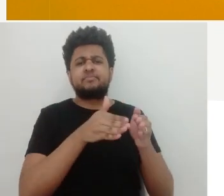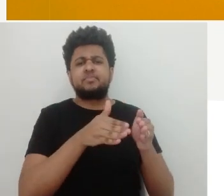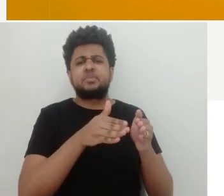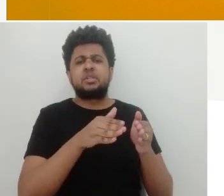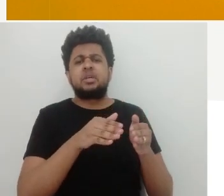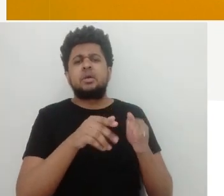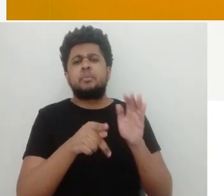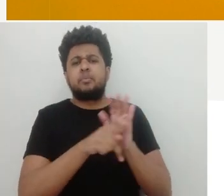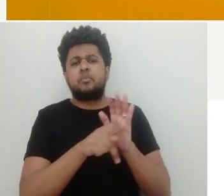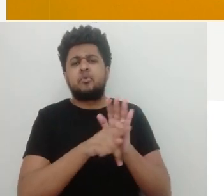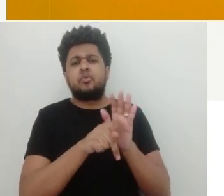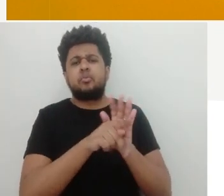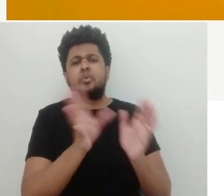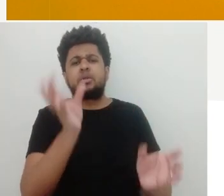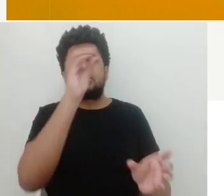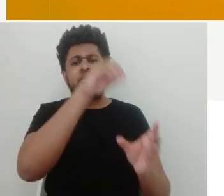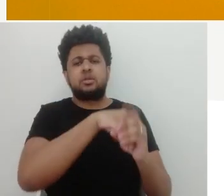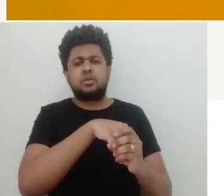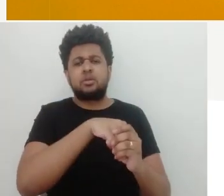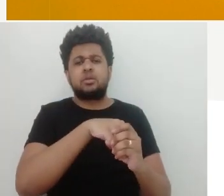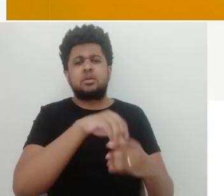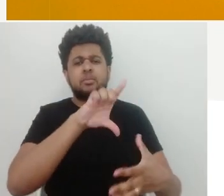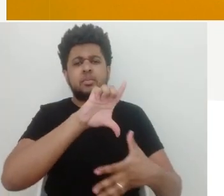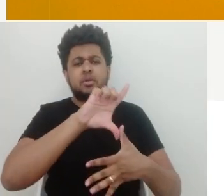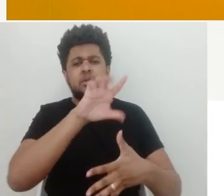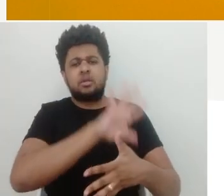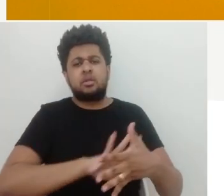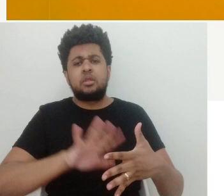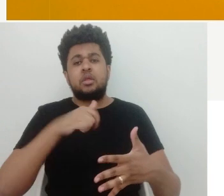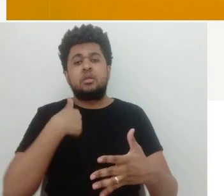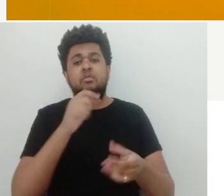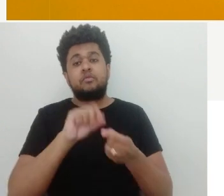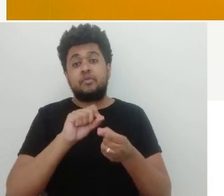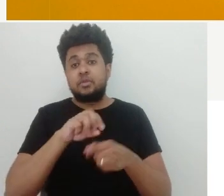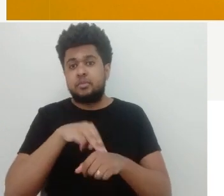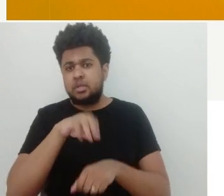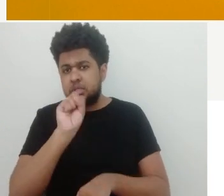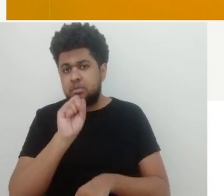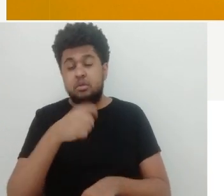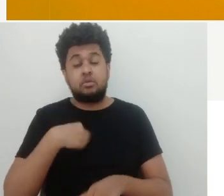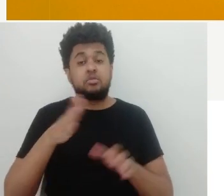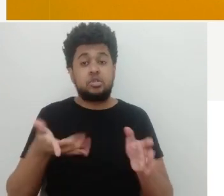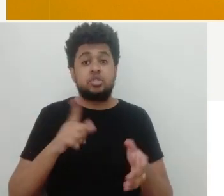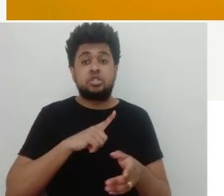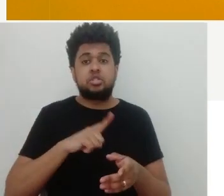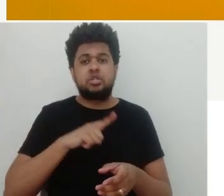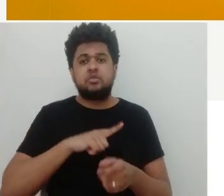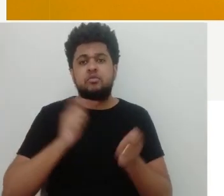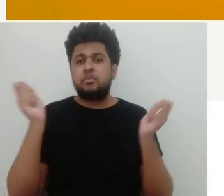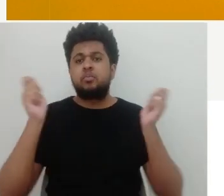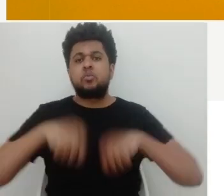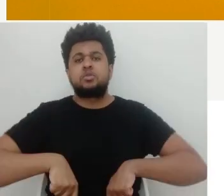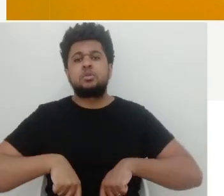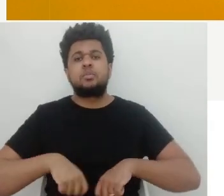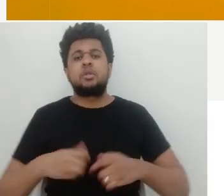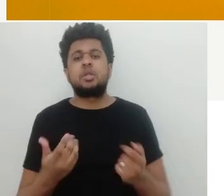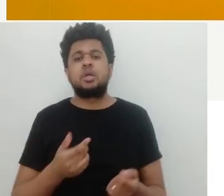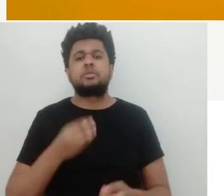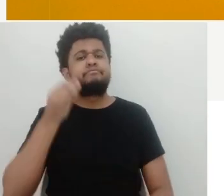no PROLAN, onde fiz o mestrado, eu tive a possibilidade de experimentar um